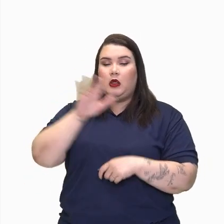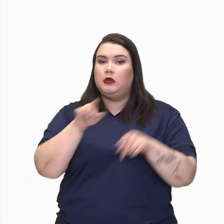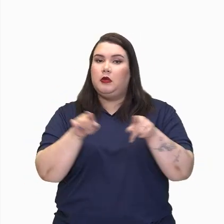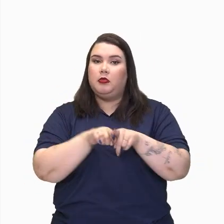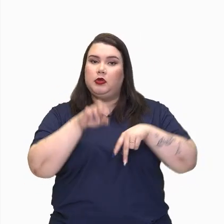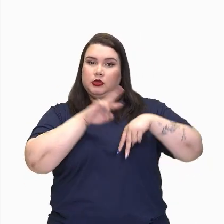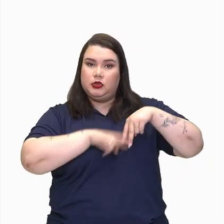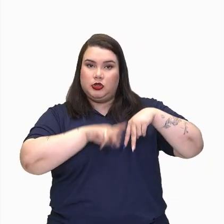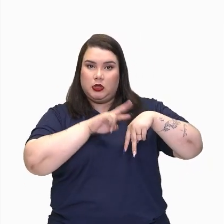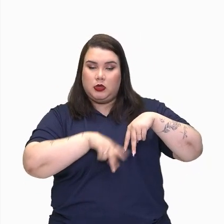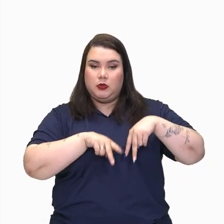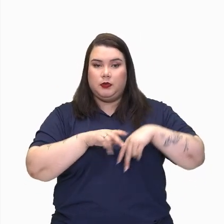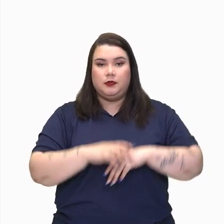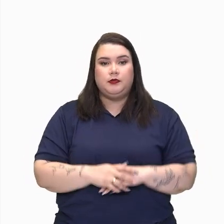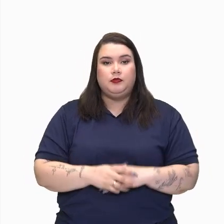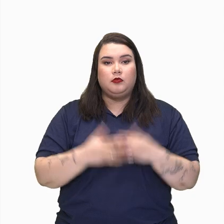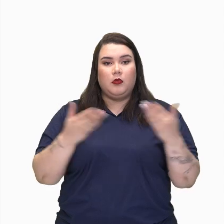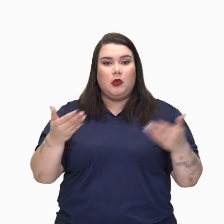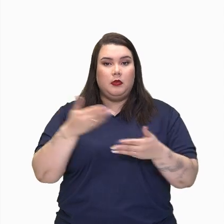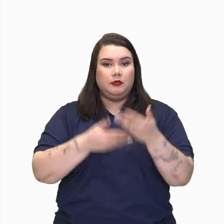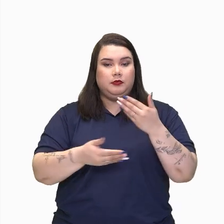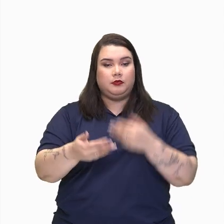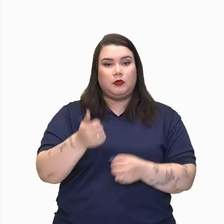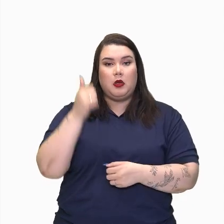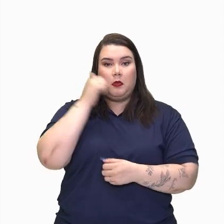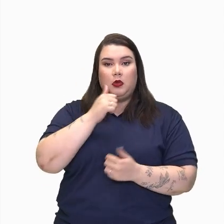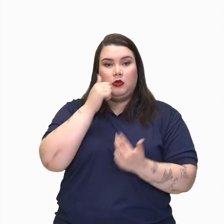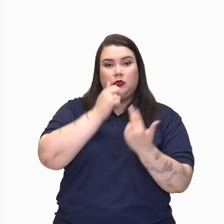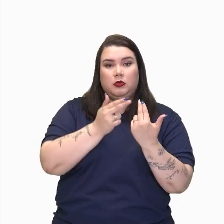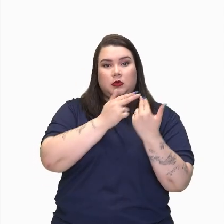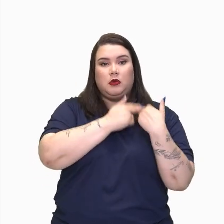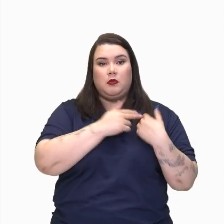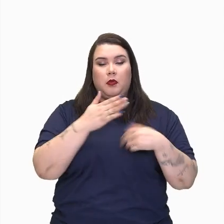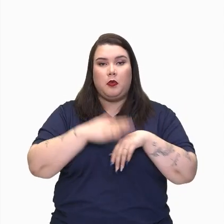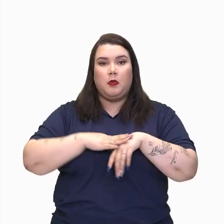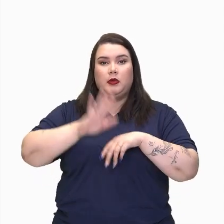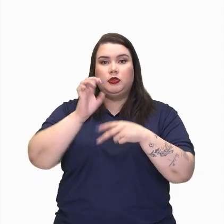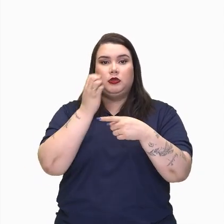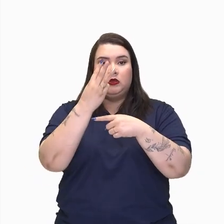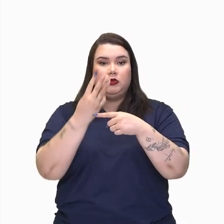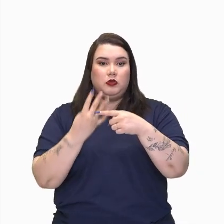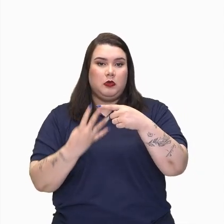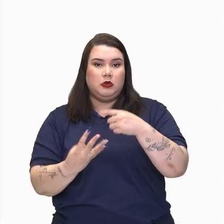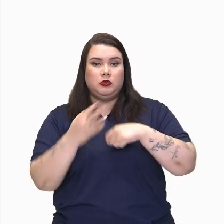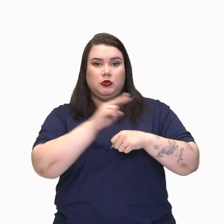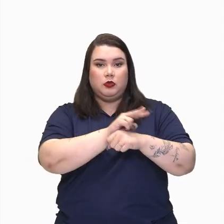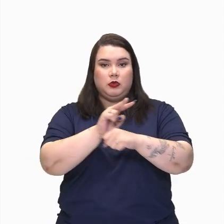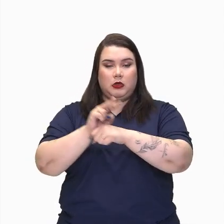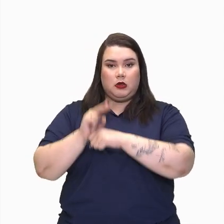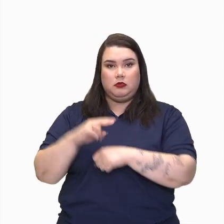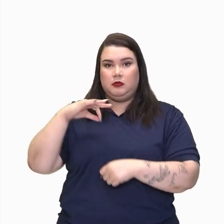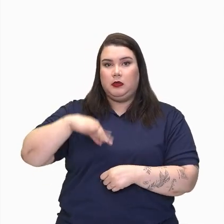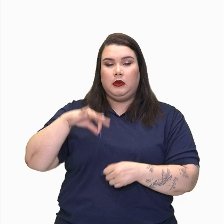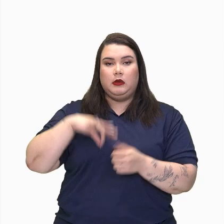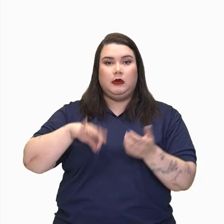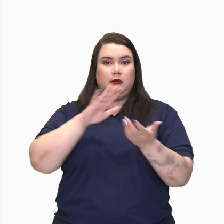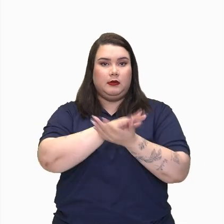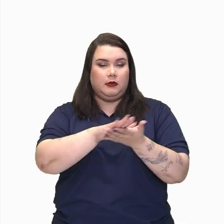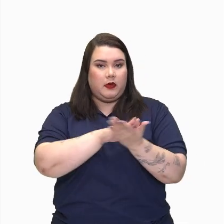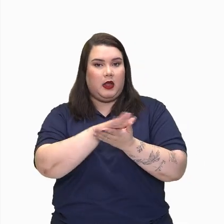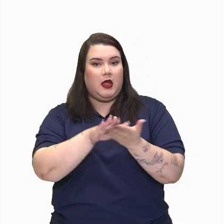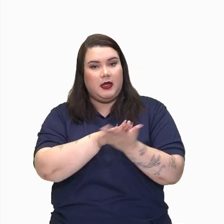e sexualidade. Continuando, as mulheres são responsáveis por mais de 3/4 do cuidado